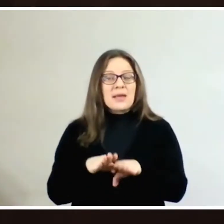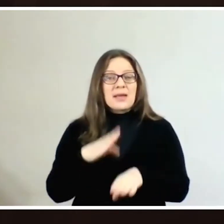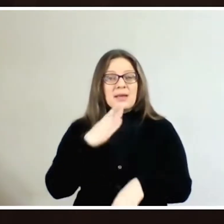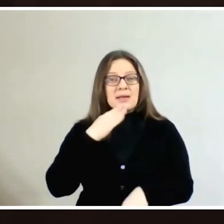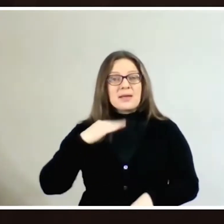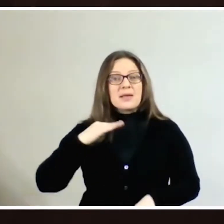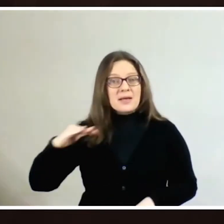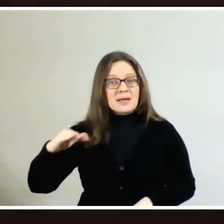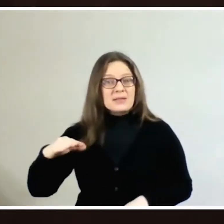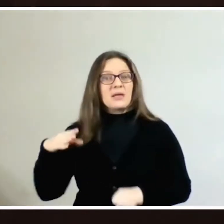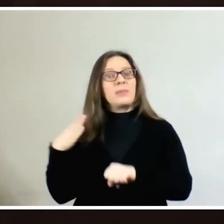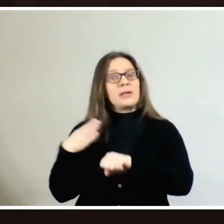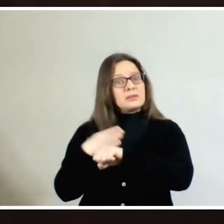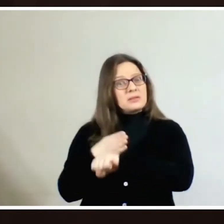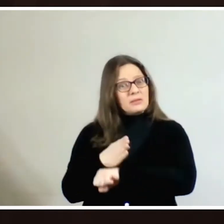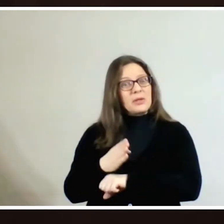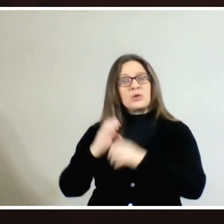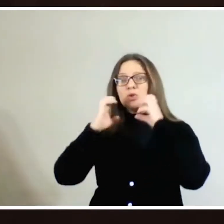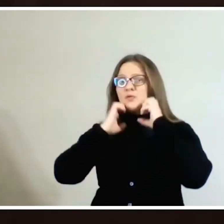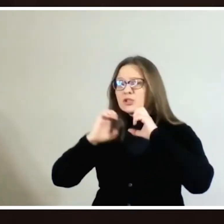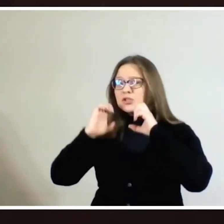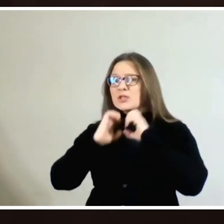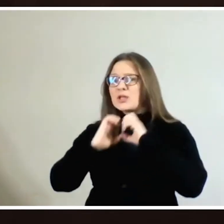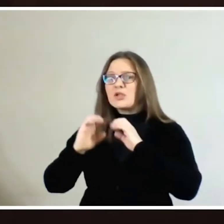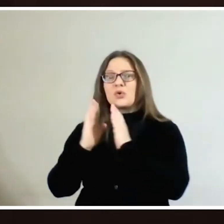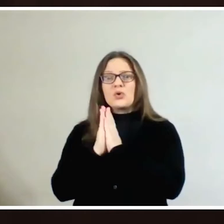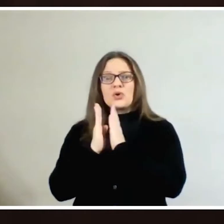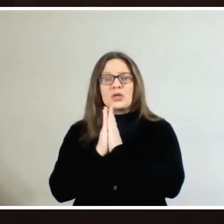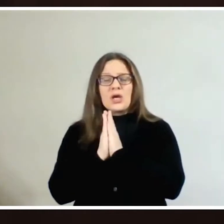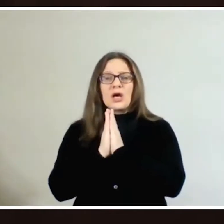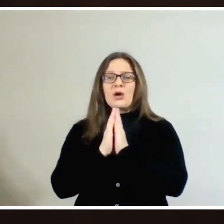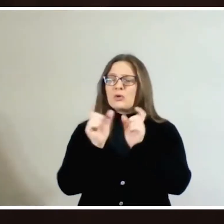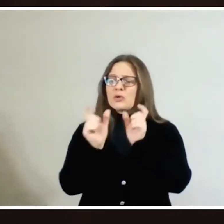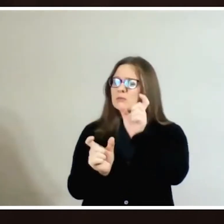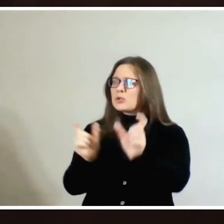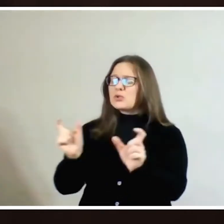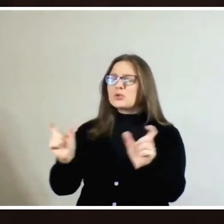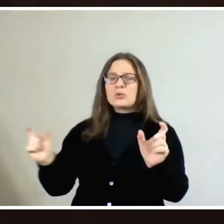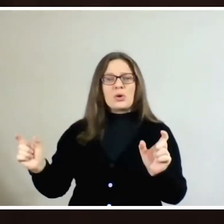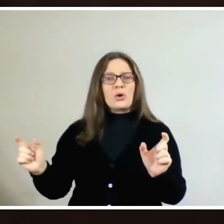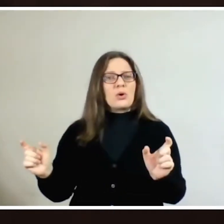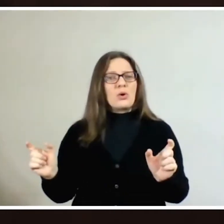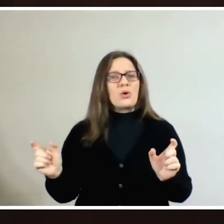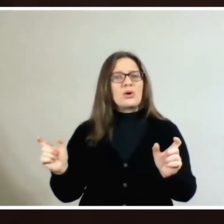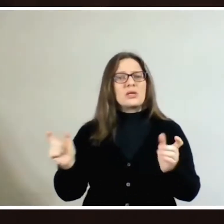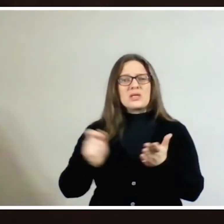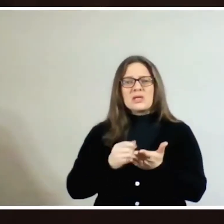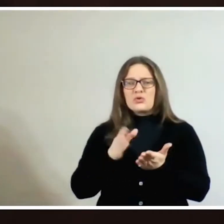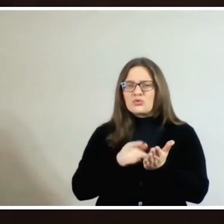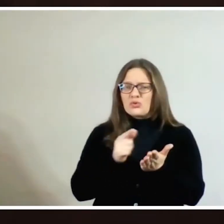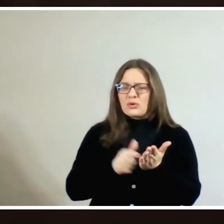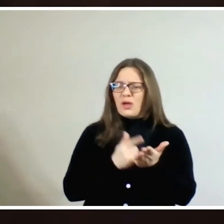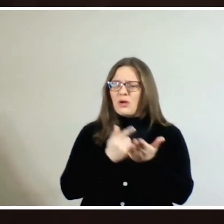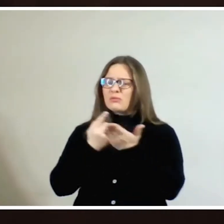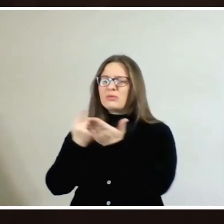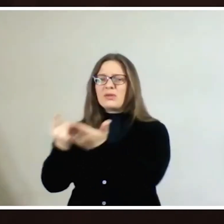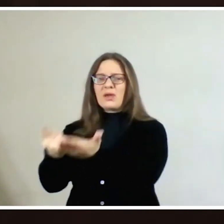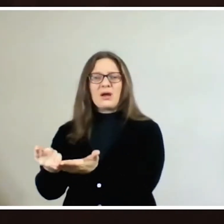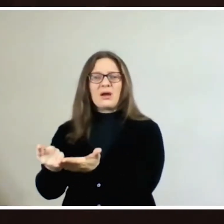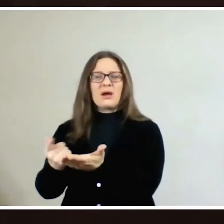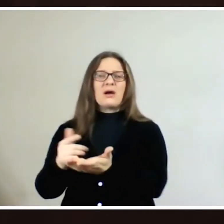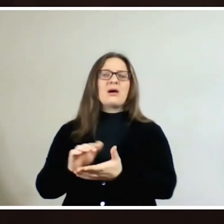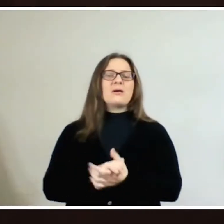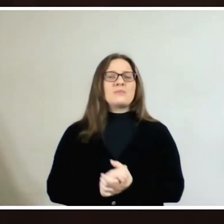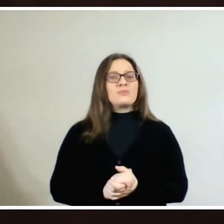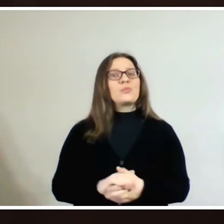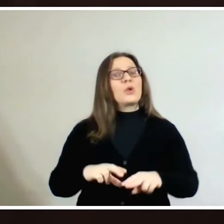cultura de orar pelas pessoas e orar com as pessoas, e entregar um jornalzinho que seja. Por isso, irmãos, nós temos que